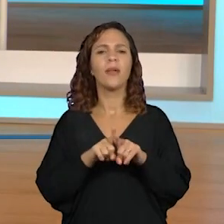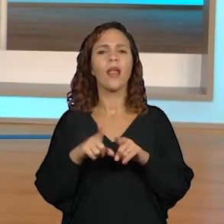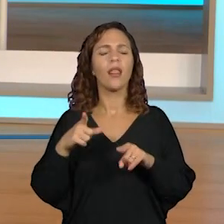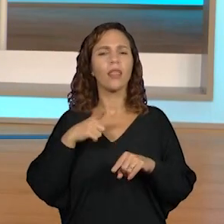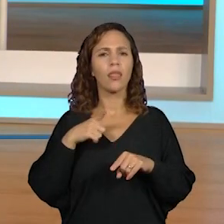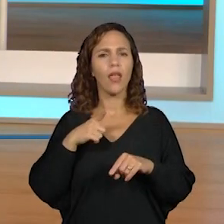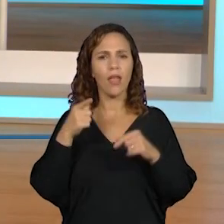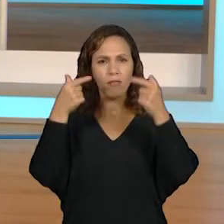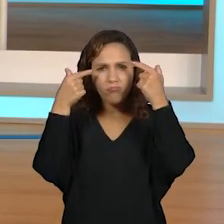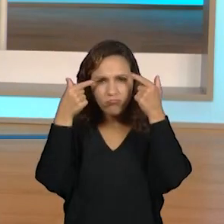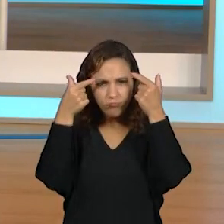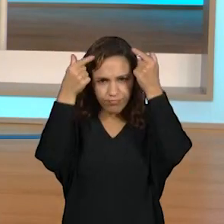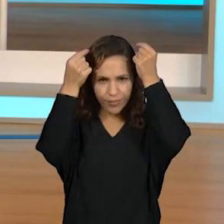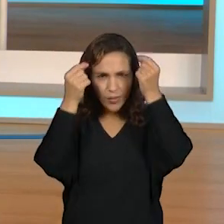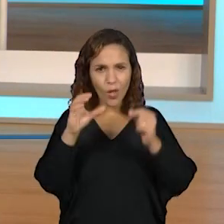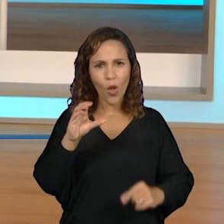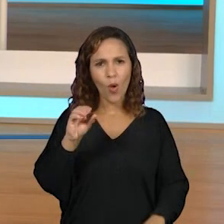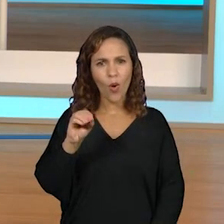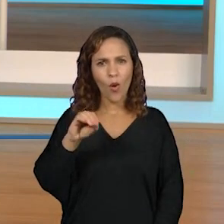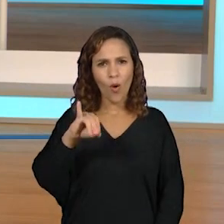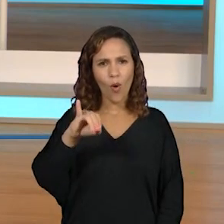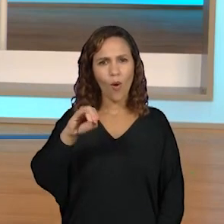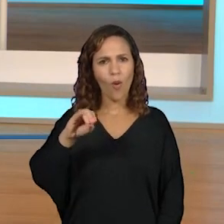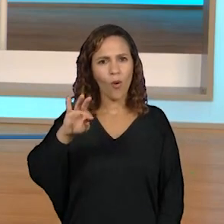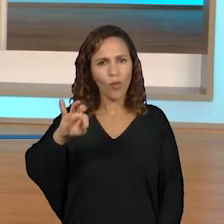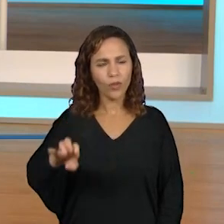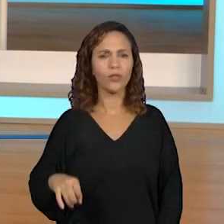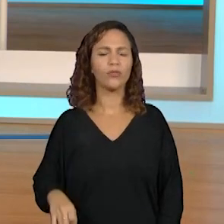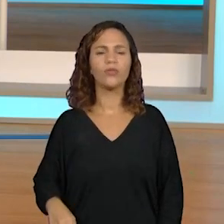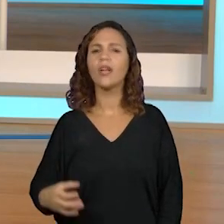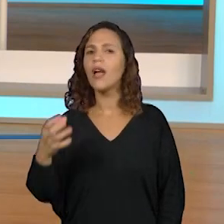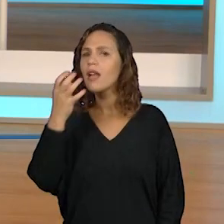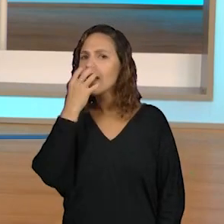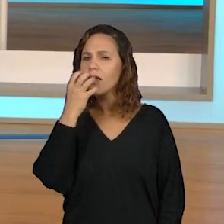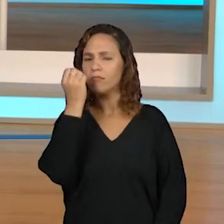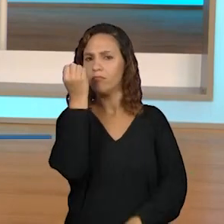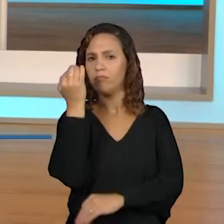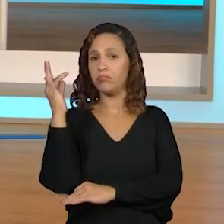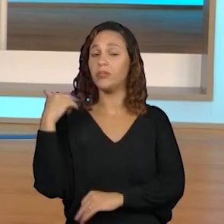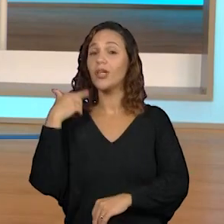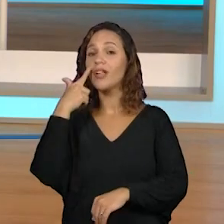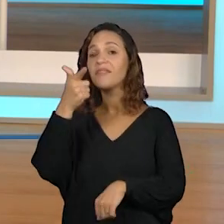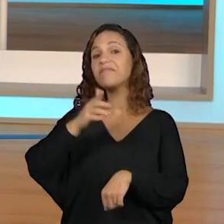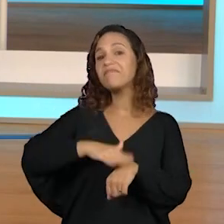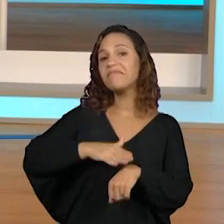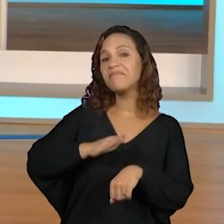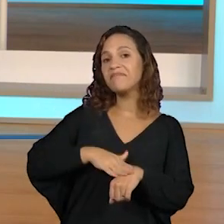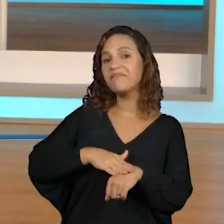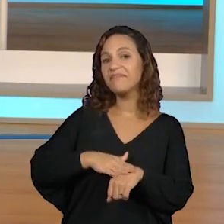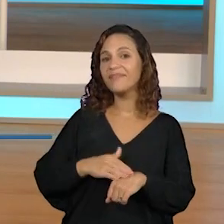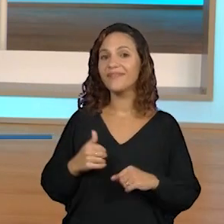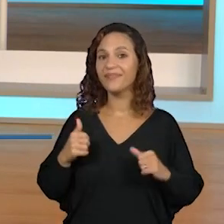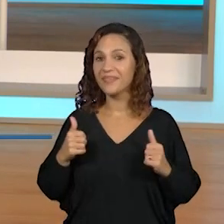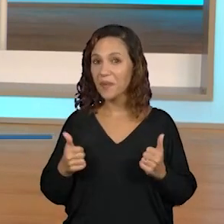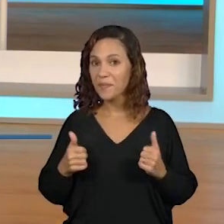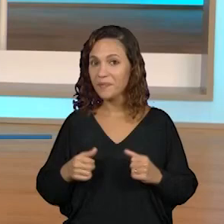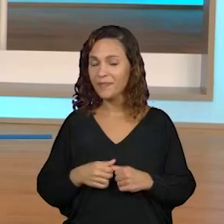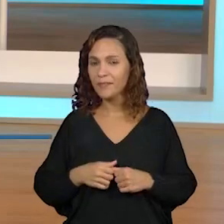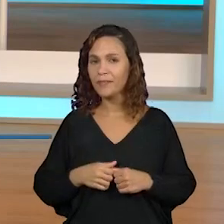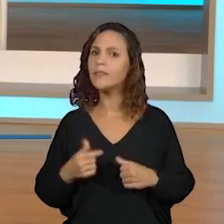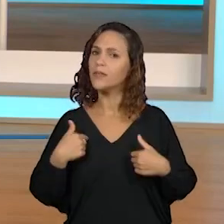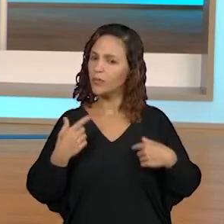que é americano outros cães selvagens quero ver o trabalho de vocês aí hein Olha lá pessoal